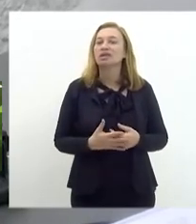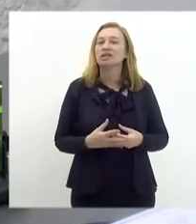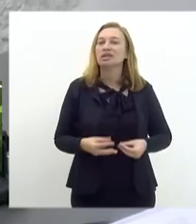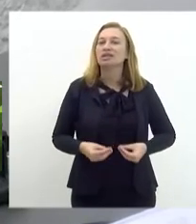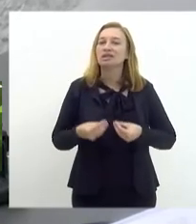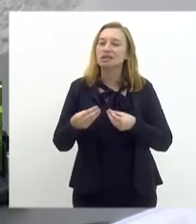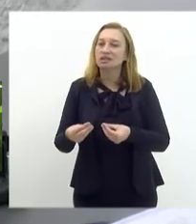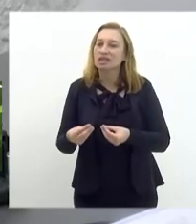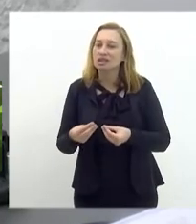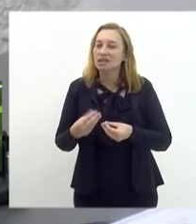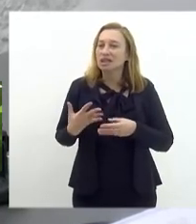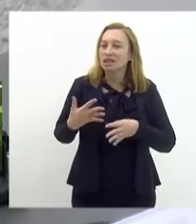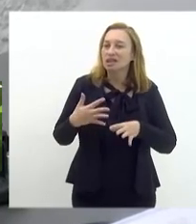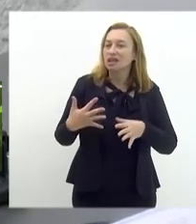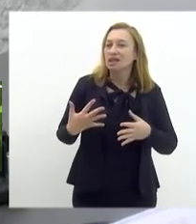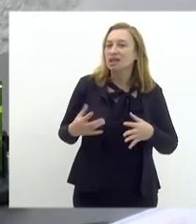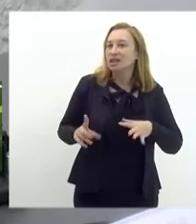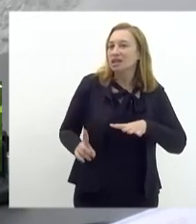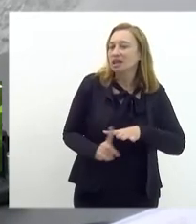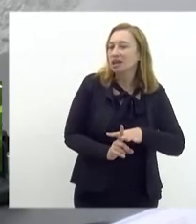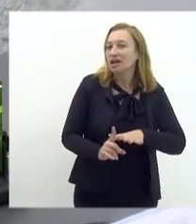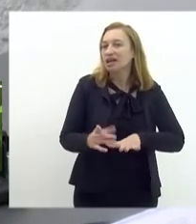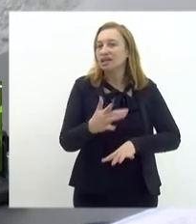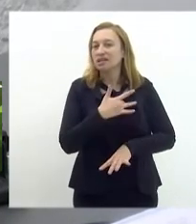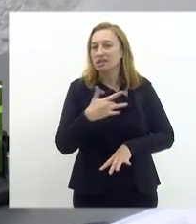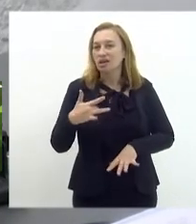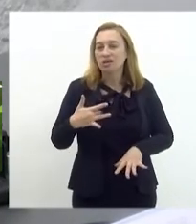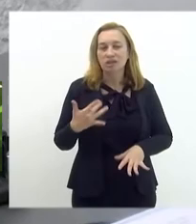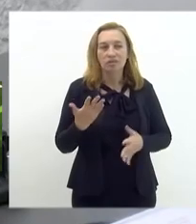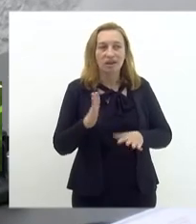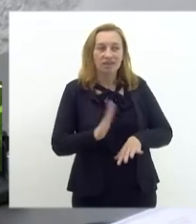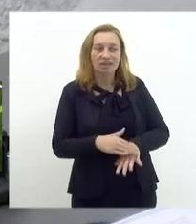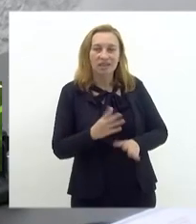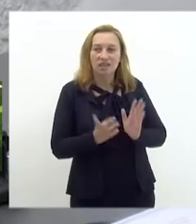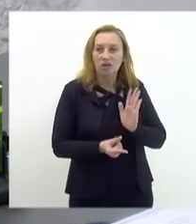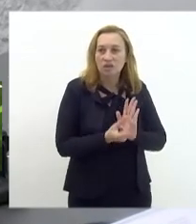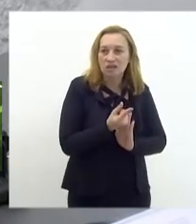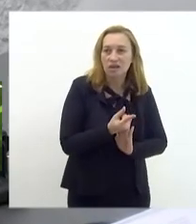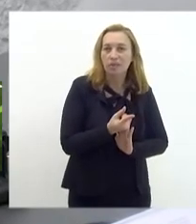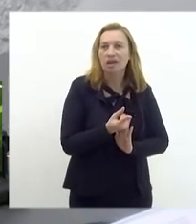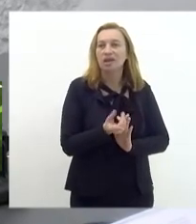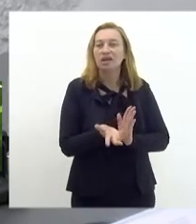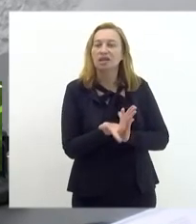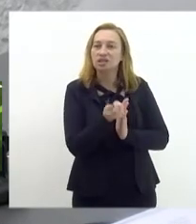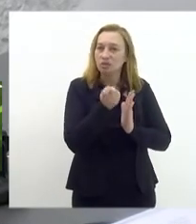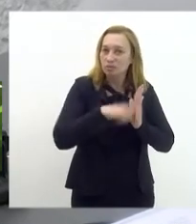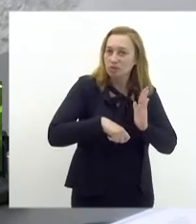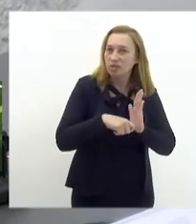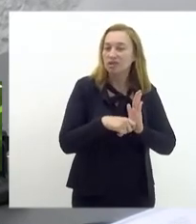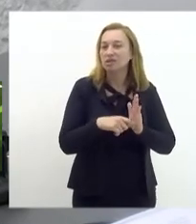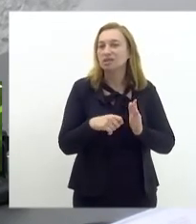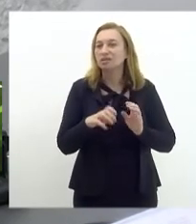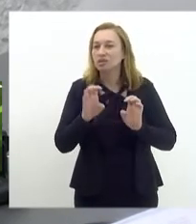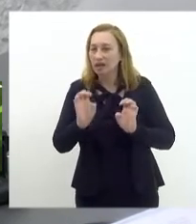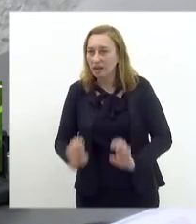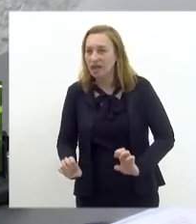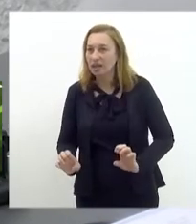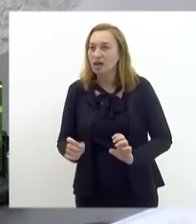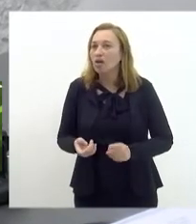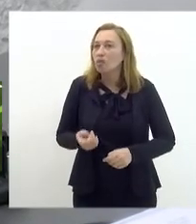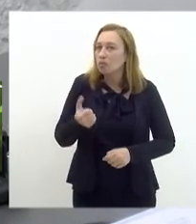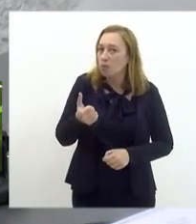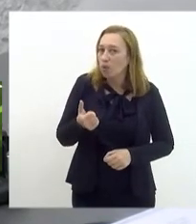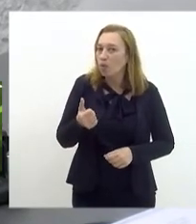na saúde, estar mais atento às questões do orçamento, da tributação, da integridade. Então, isso aqui é um pouco